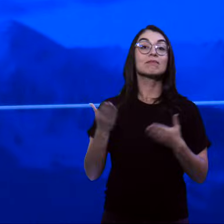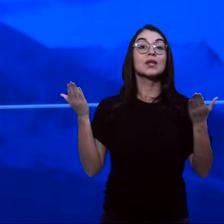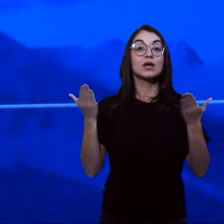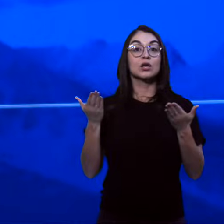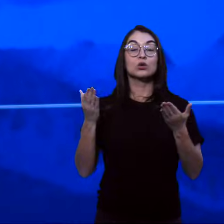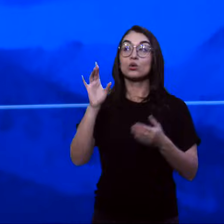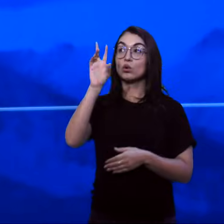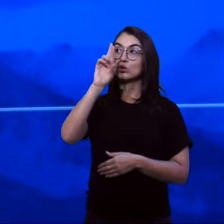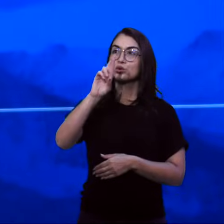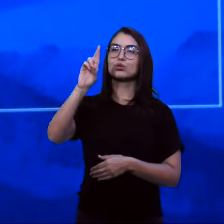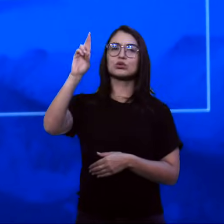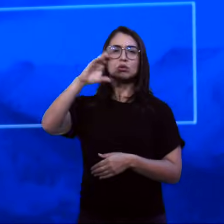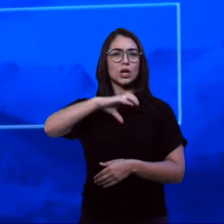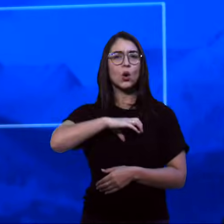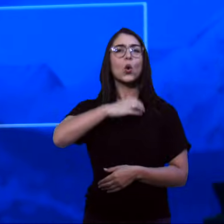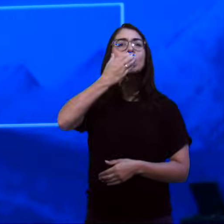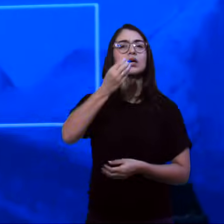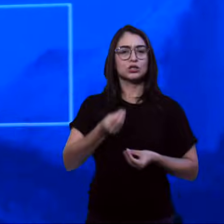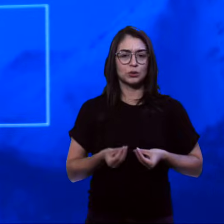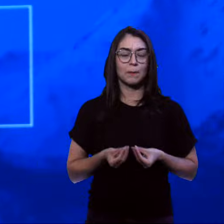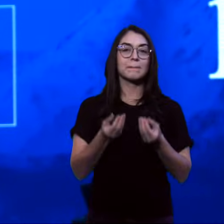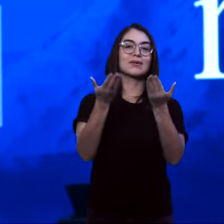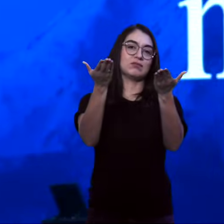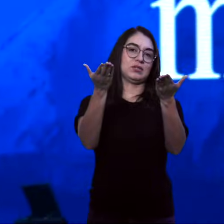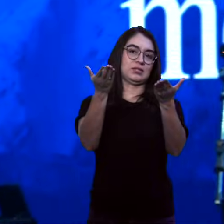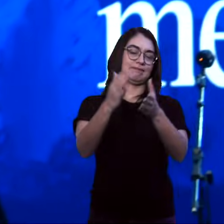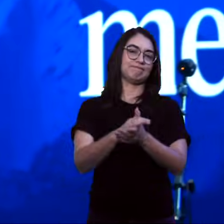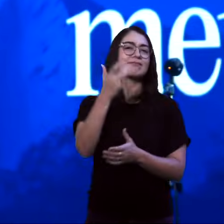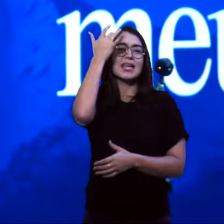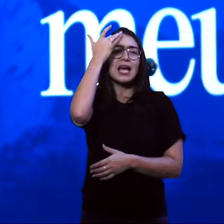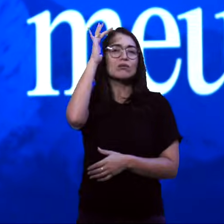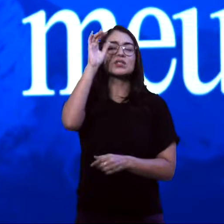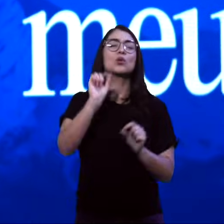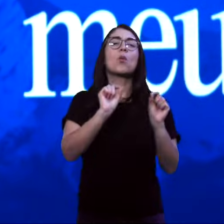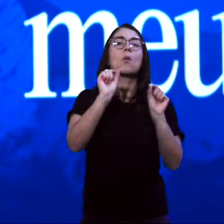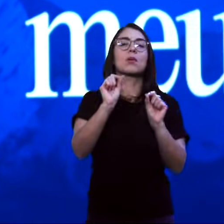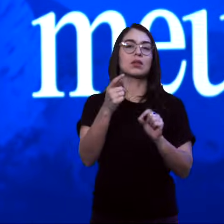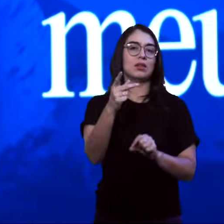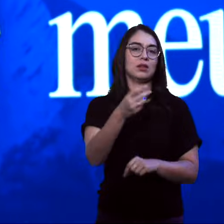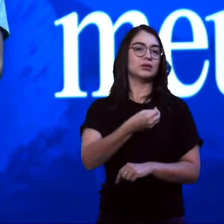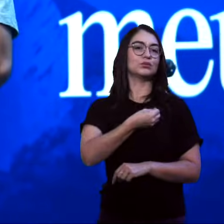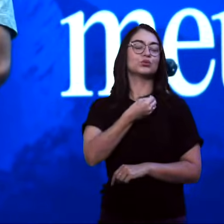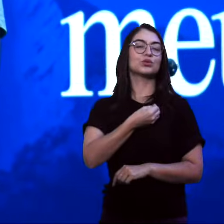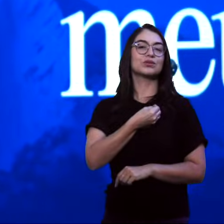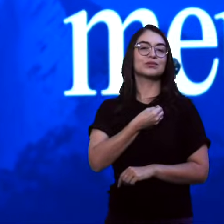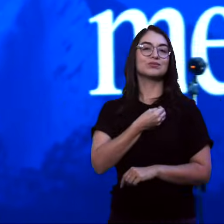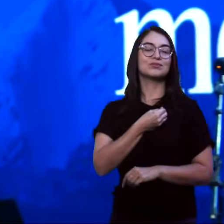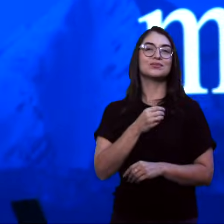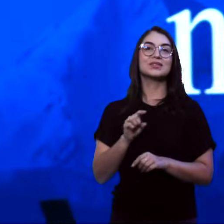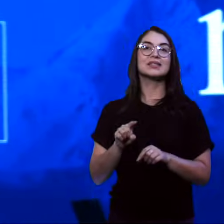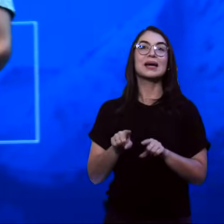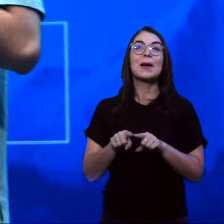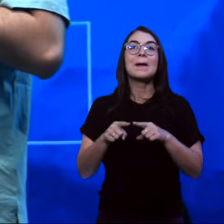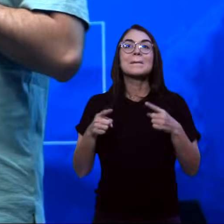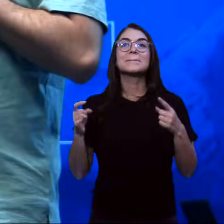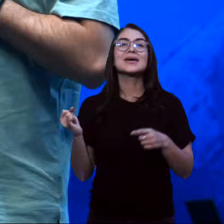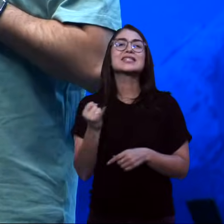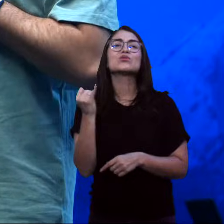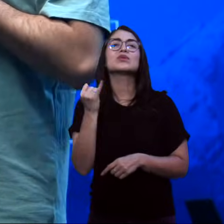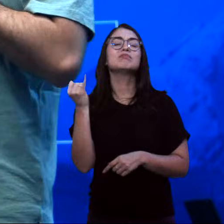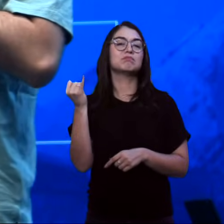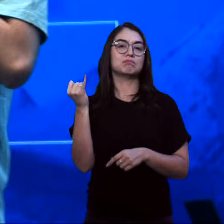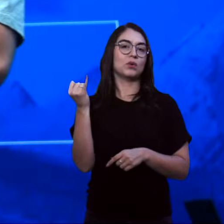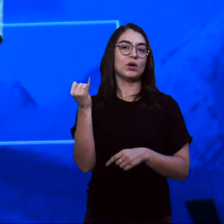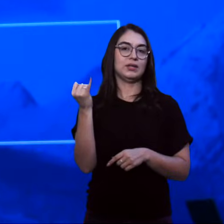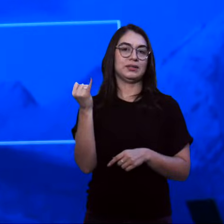encorajando. Eu não sei o que você está passando, mas não importa o plano de Deus que você esteja querendo viver,